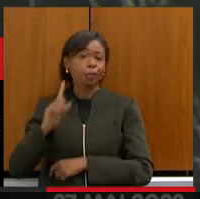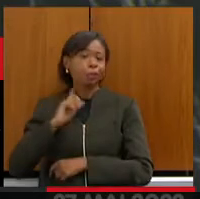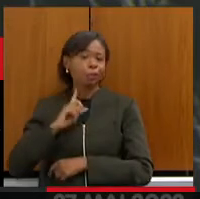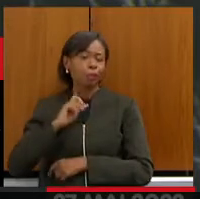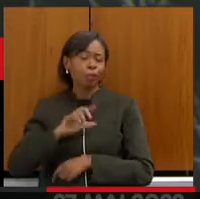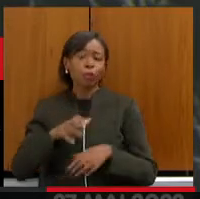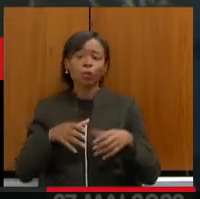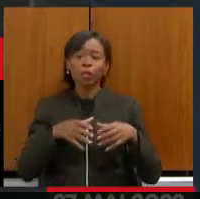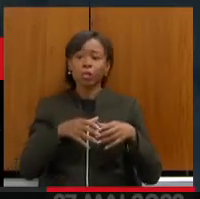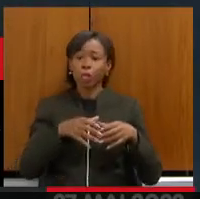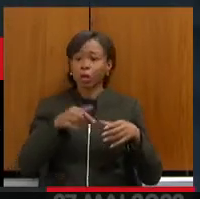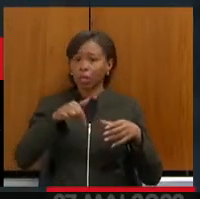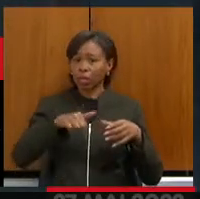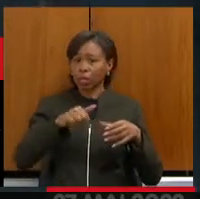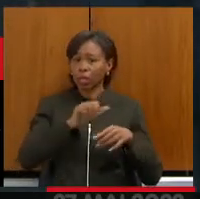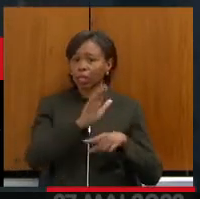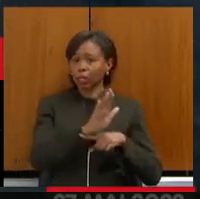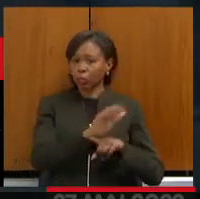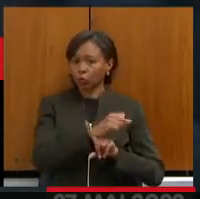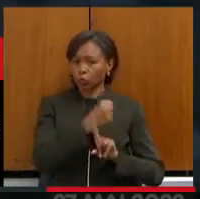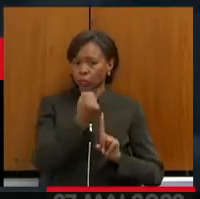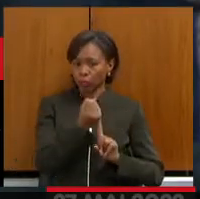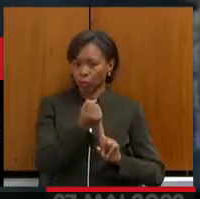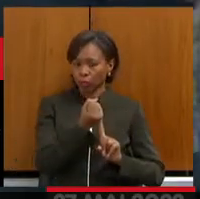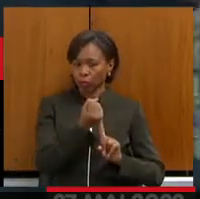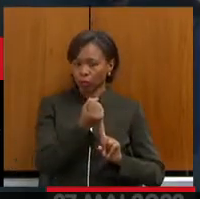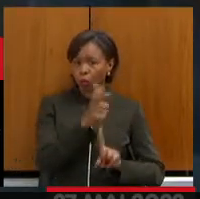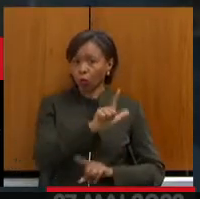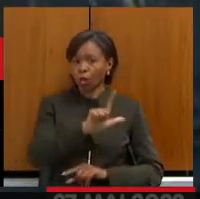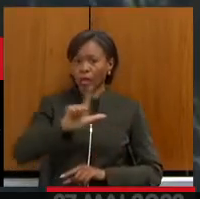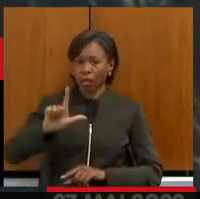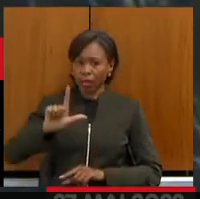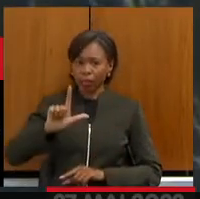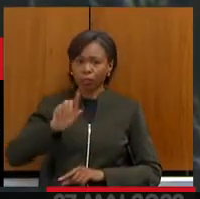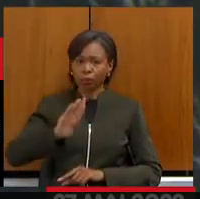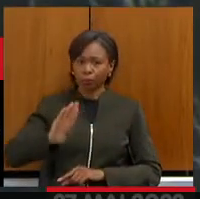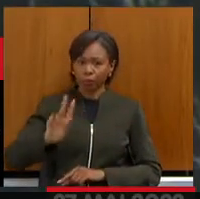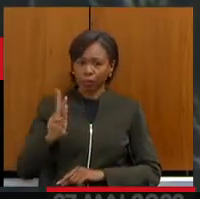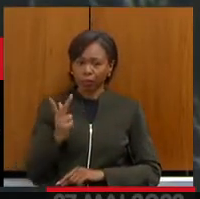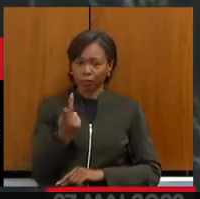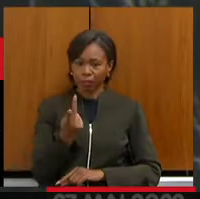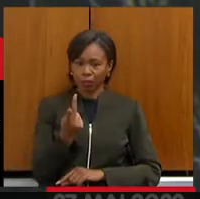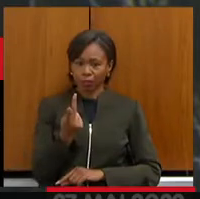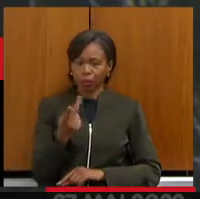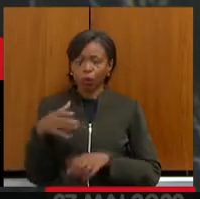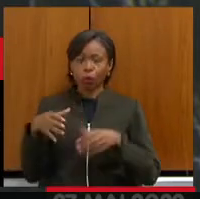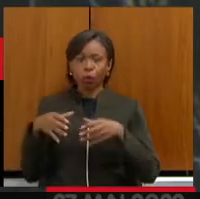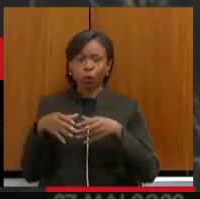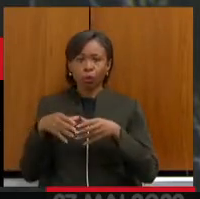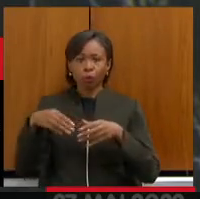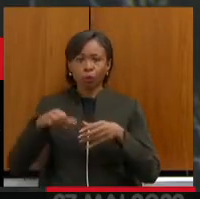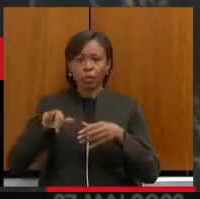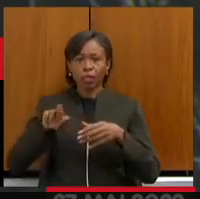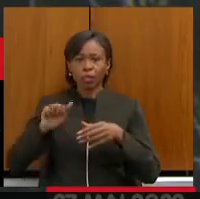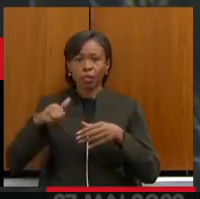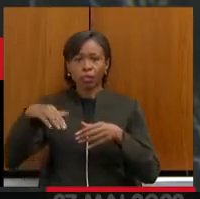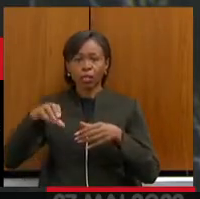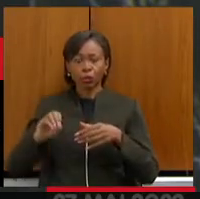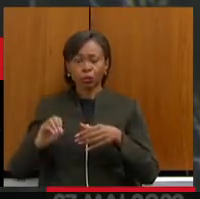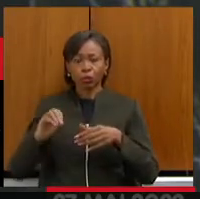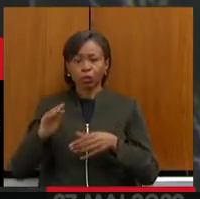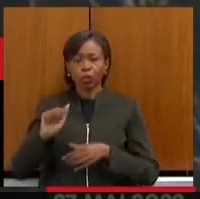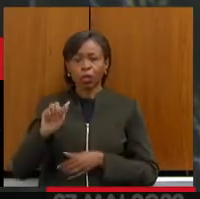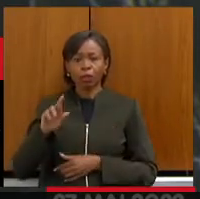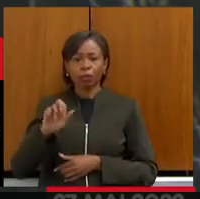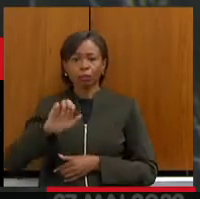comissão local de assistência social da Regional Leste de Belo Horizonte comunidade Mariano Abreu Mariano de